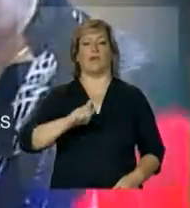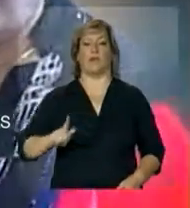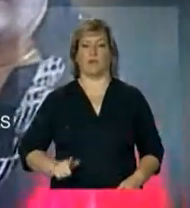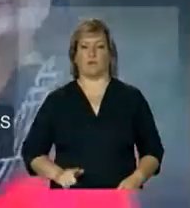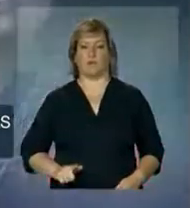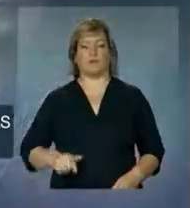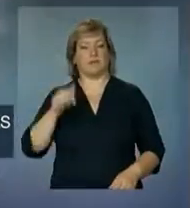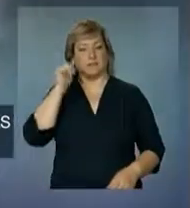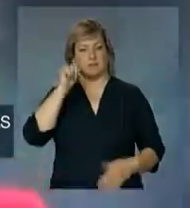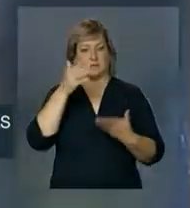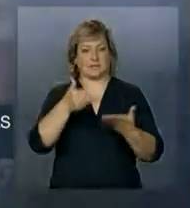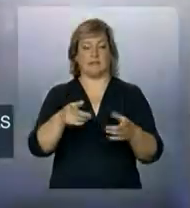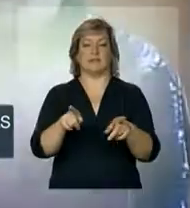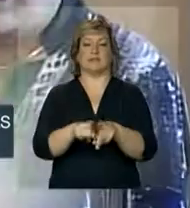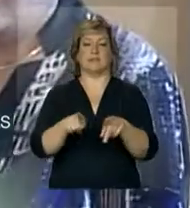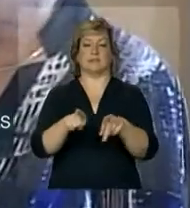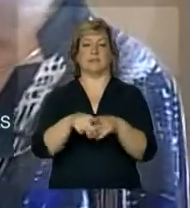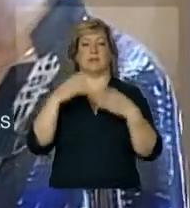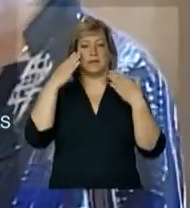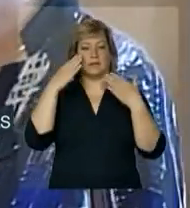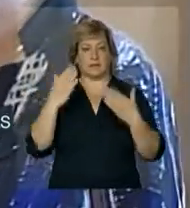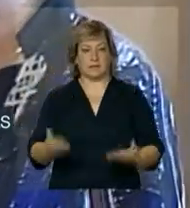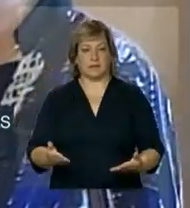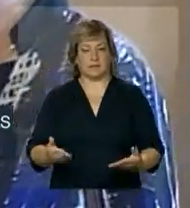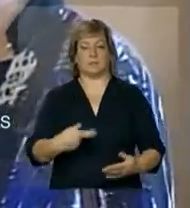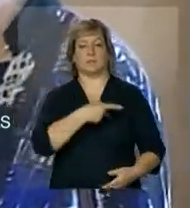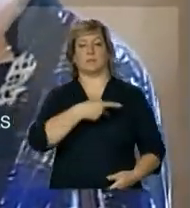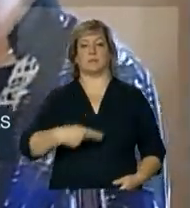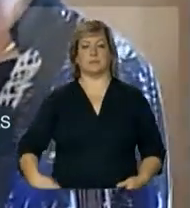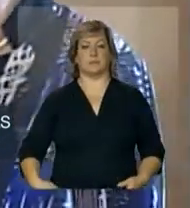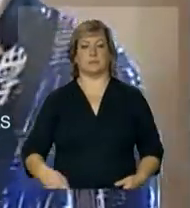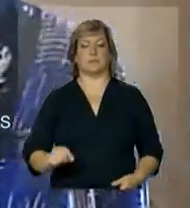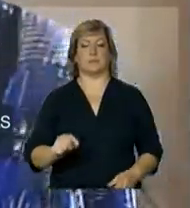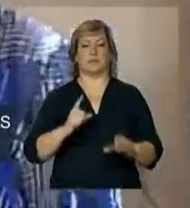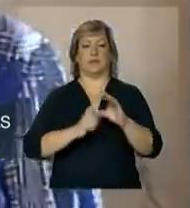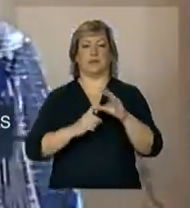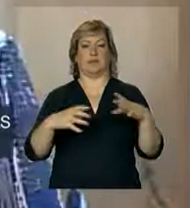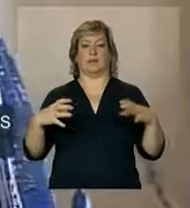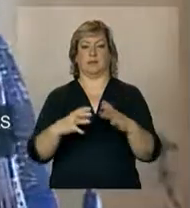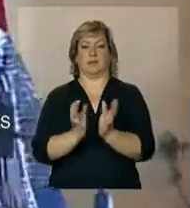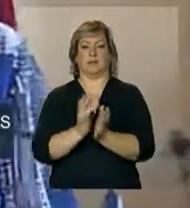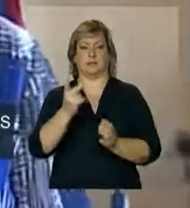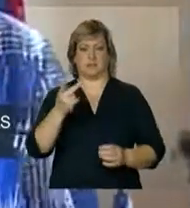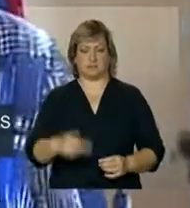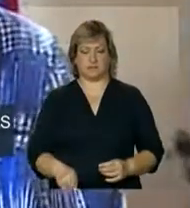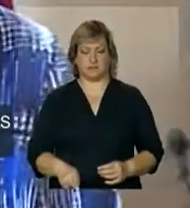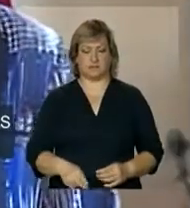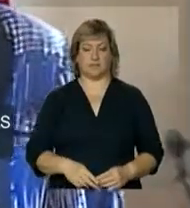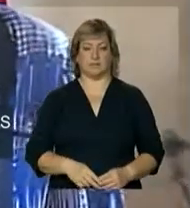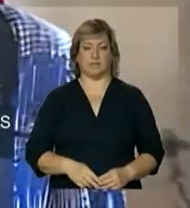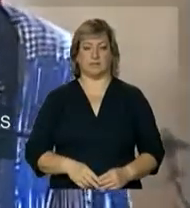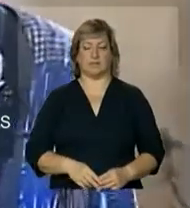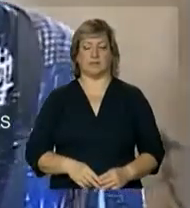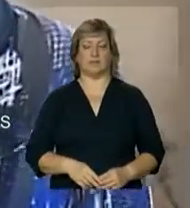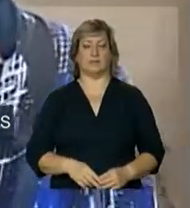e agradeço também ao senhor presidente da Assembleia essas